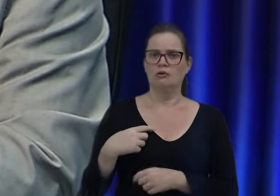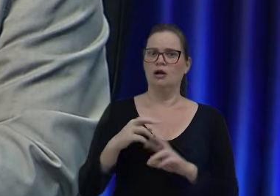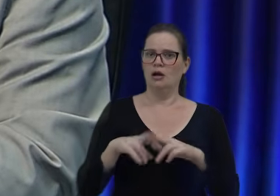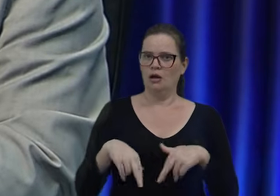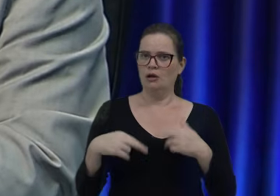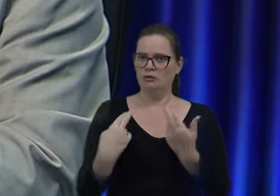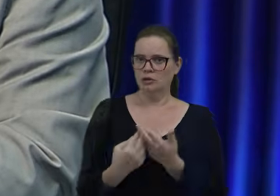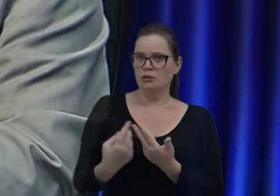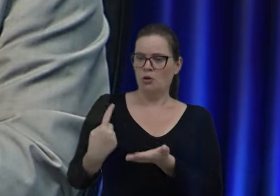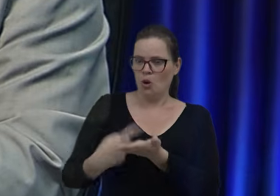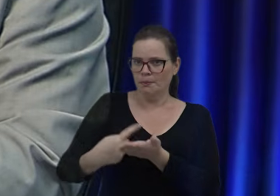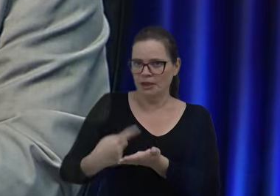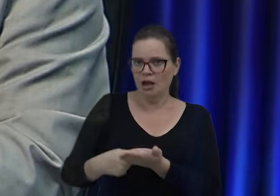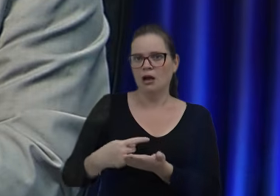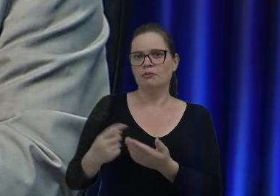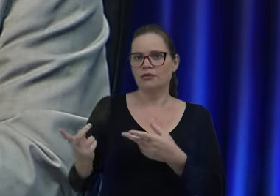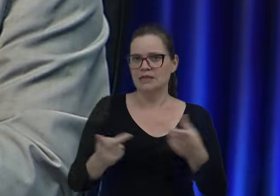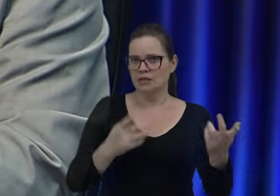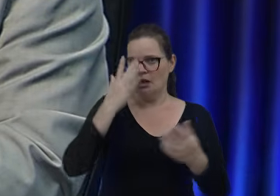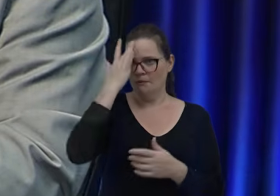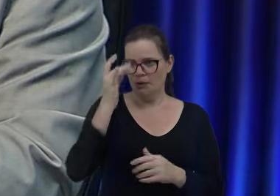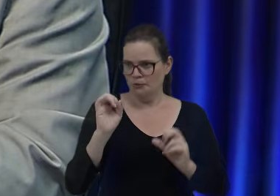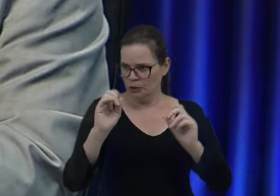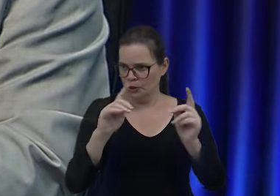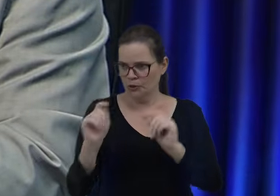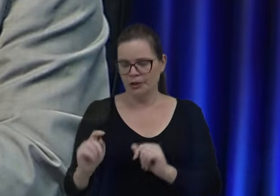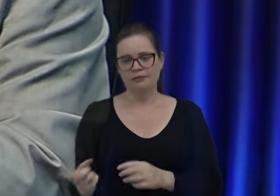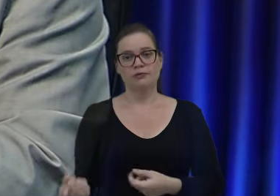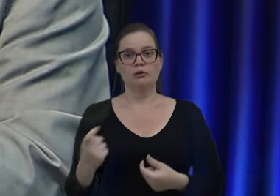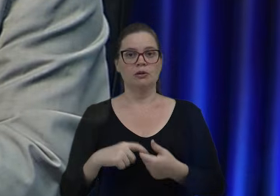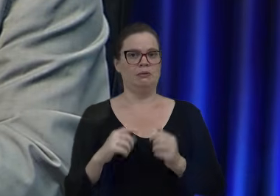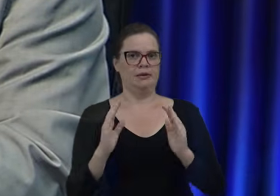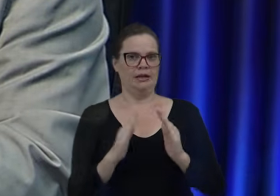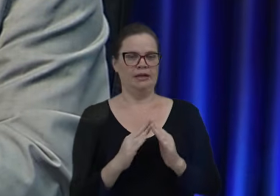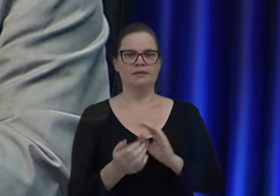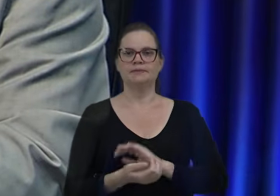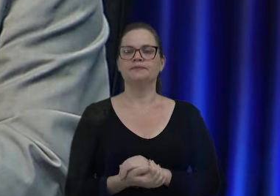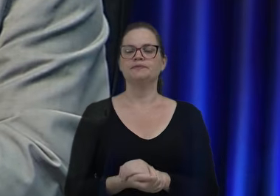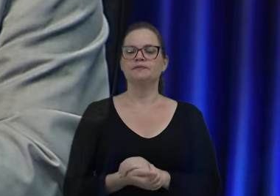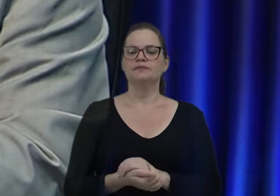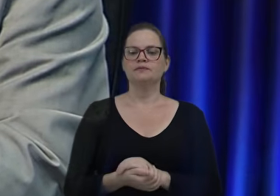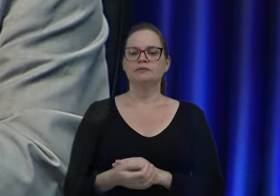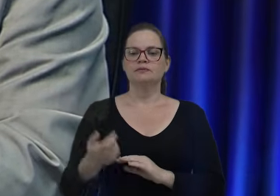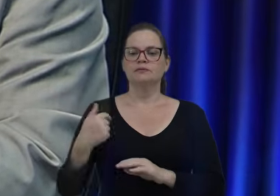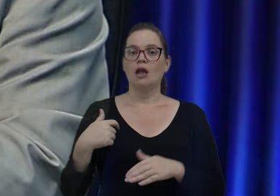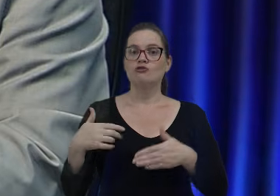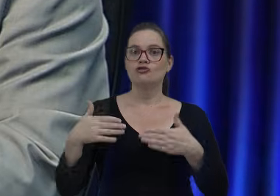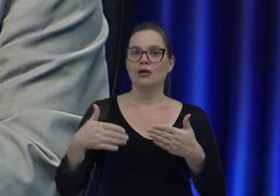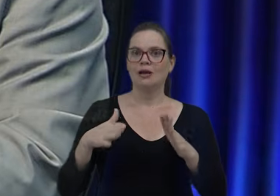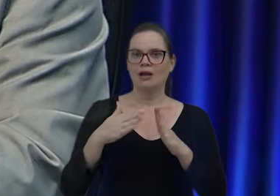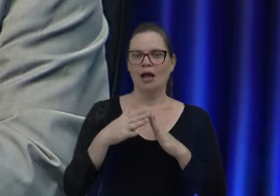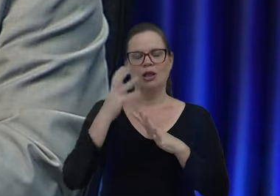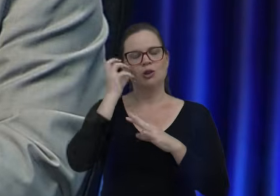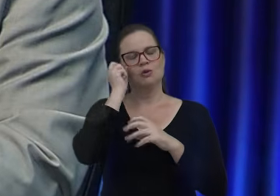combinamos a visita no outro dia. Chegou em casa, Deus me deu um